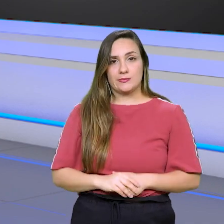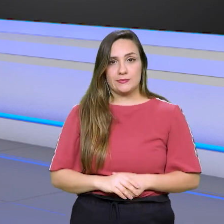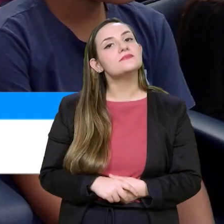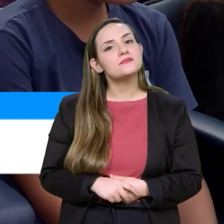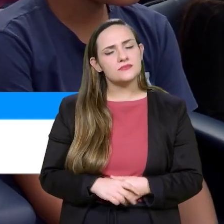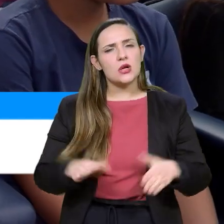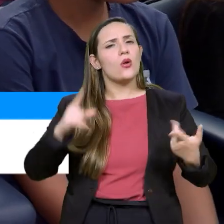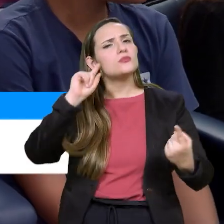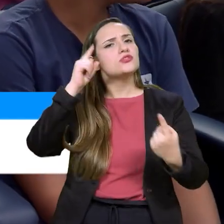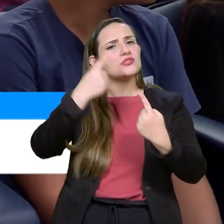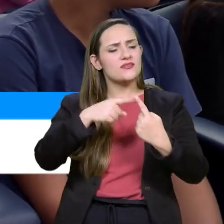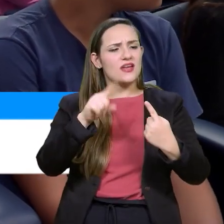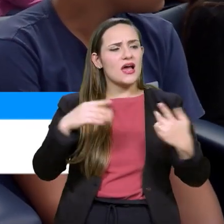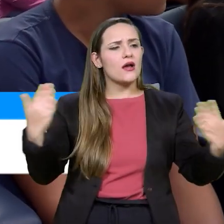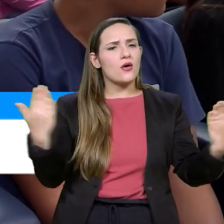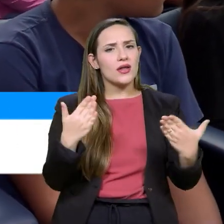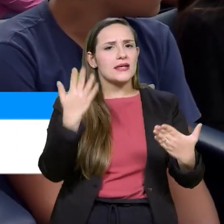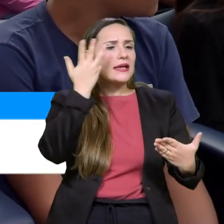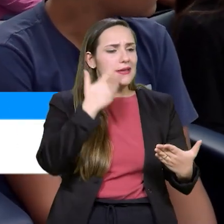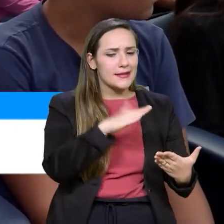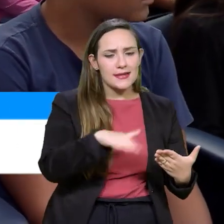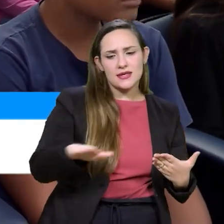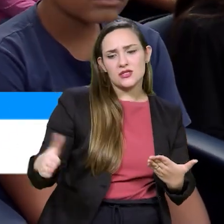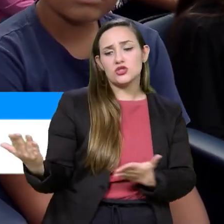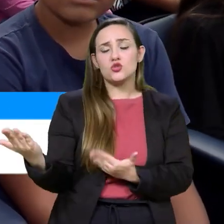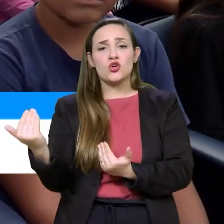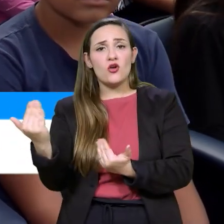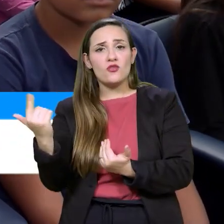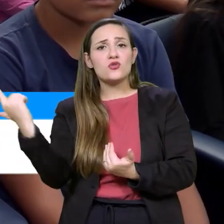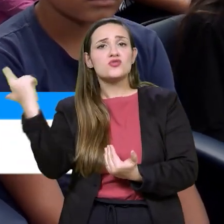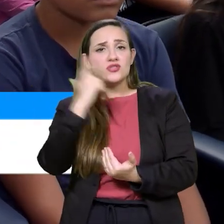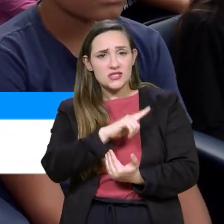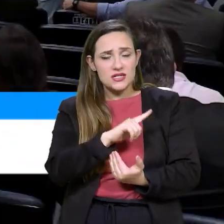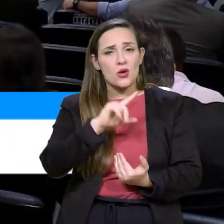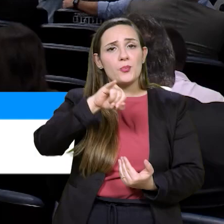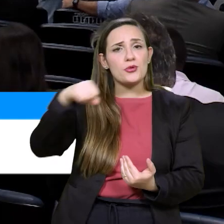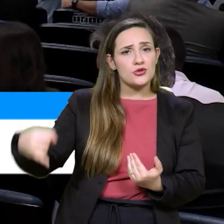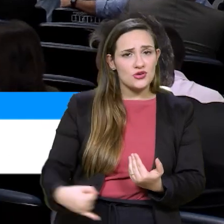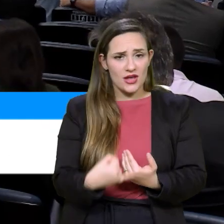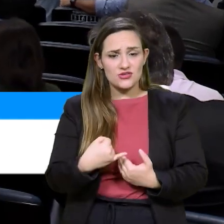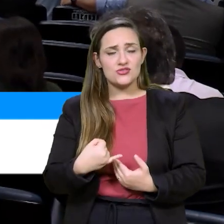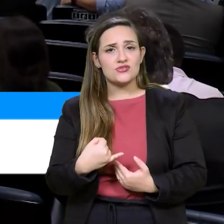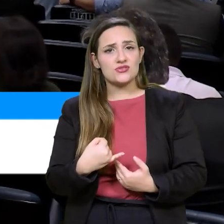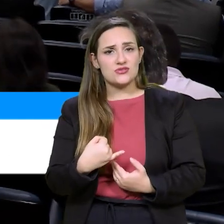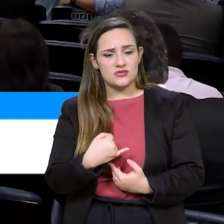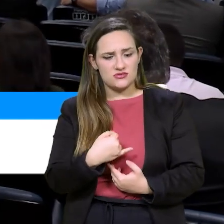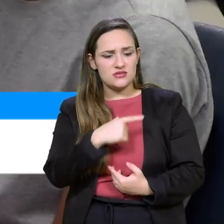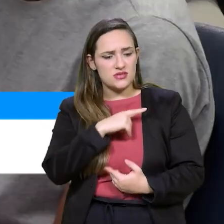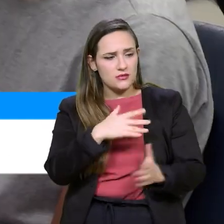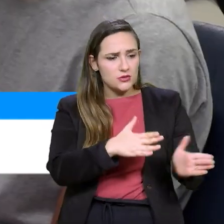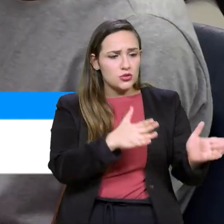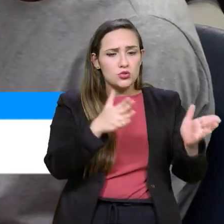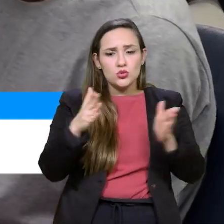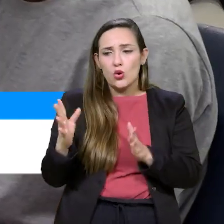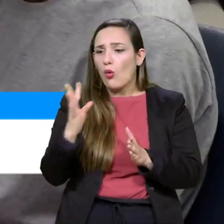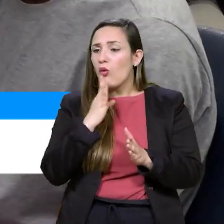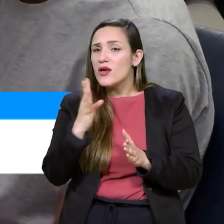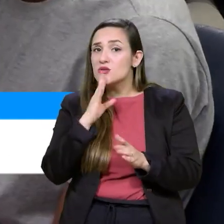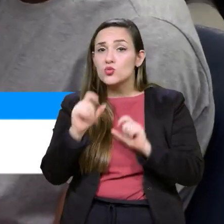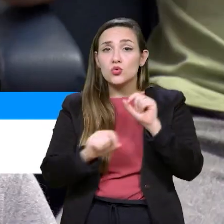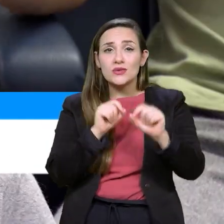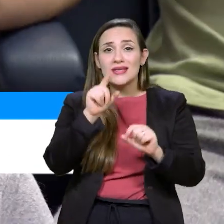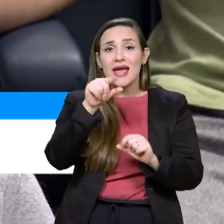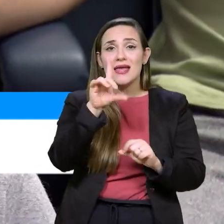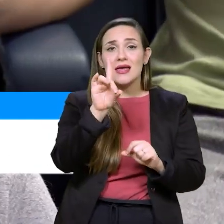estadual. Com o objetivo de proporcionar a crianças e adolescentes a oportunidade de vivenciarem o processo